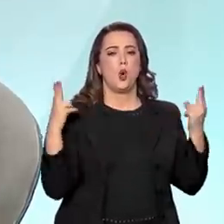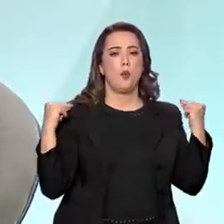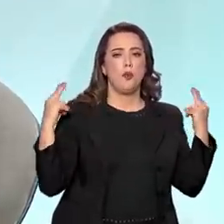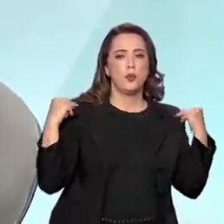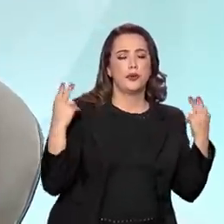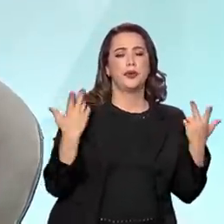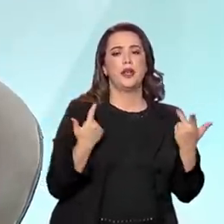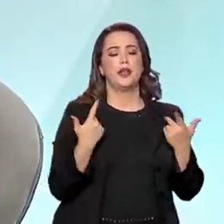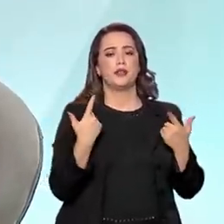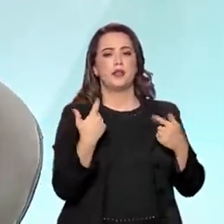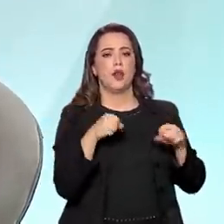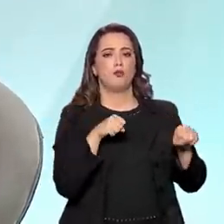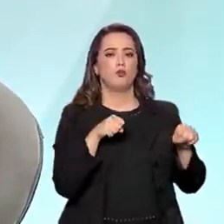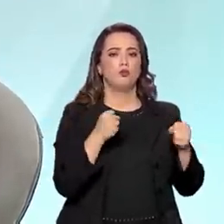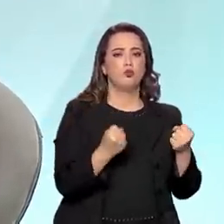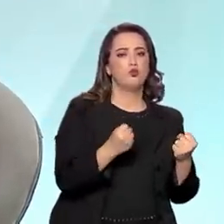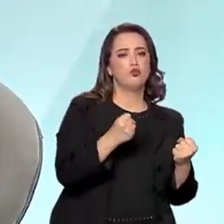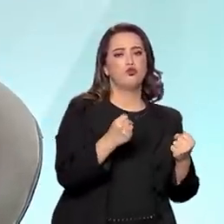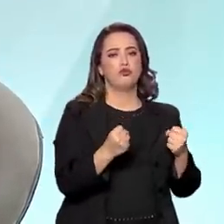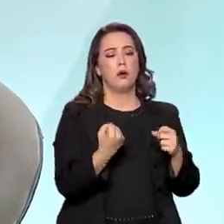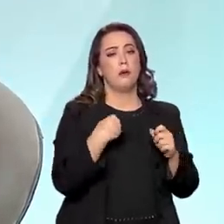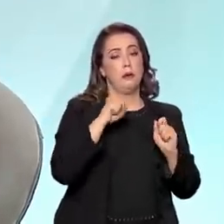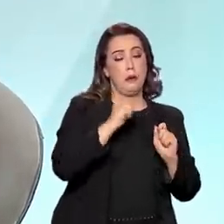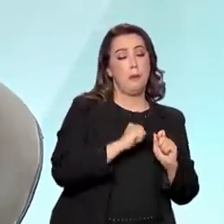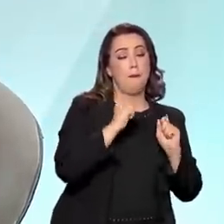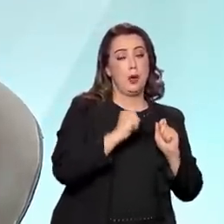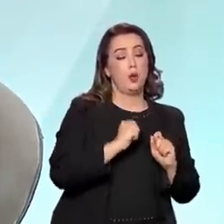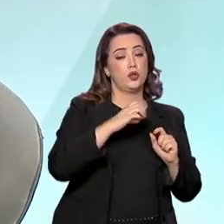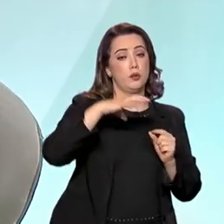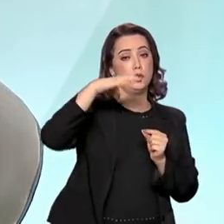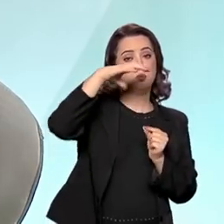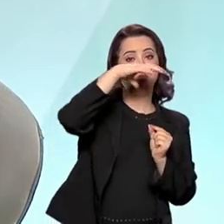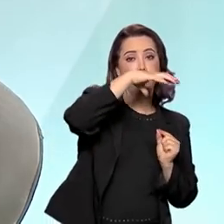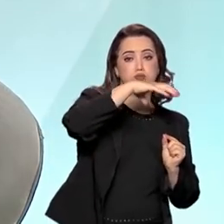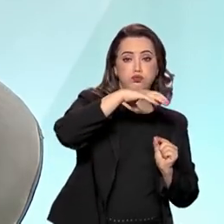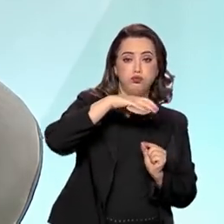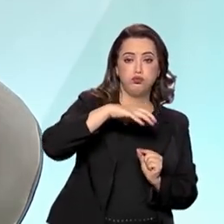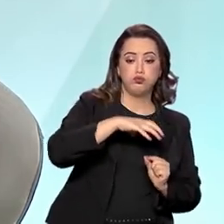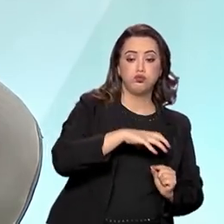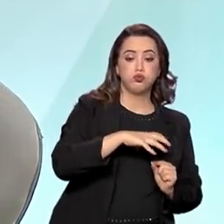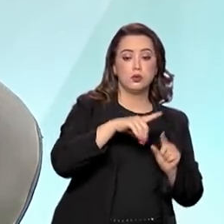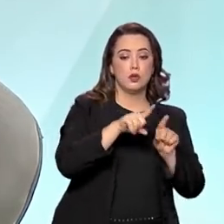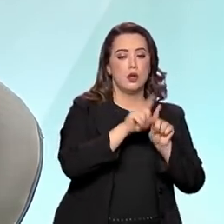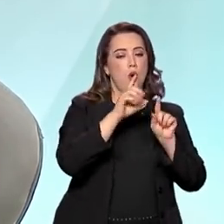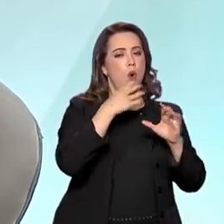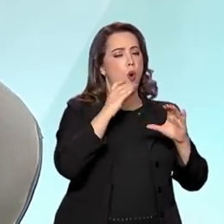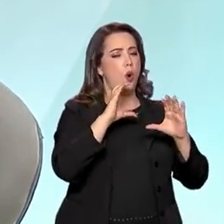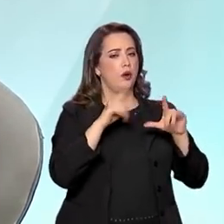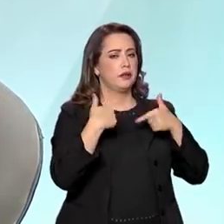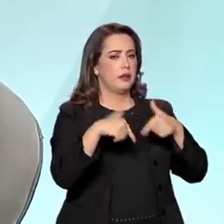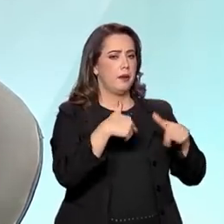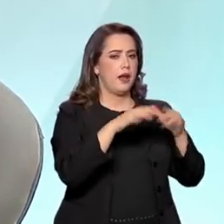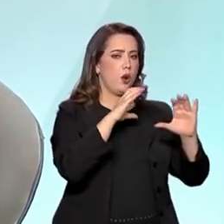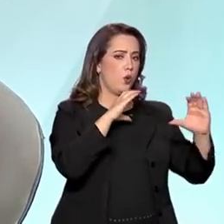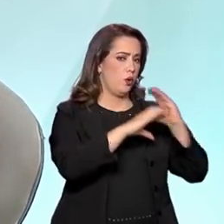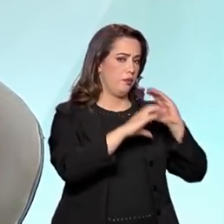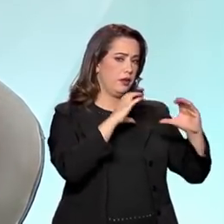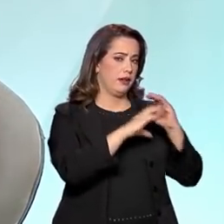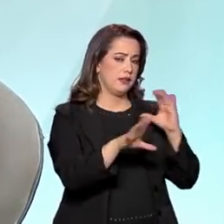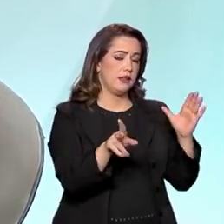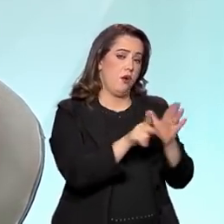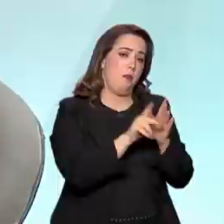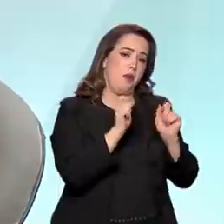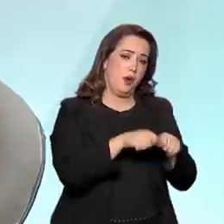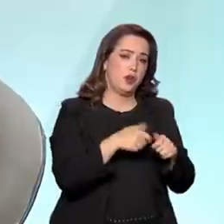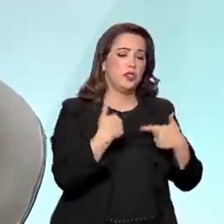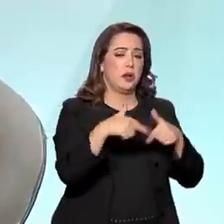motorista motorista de blindado né pode ser paraquedista ele pode Trabalha na parte de comunicações de artilharia tão vai distinguir